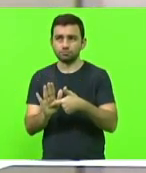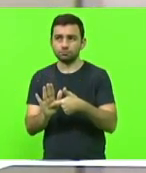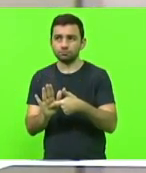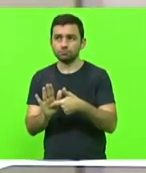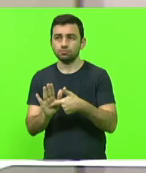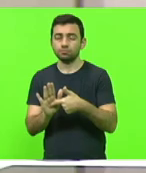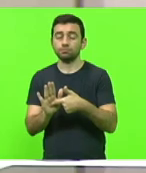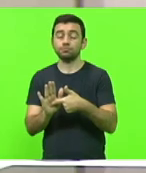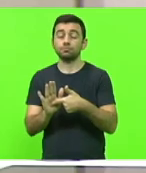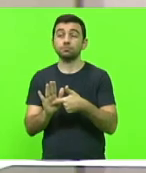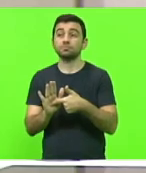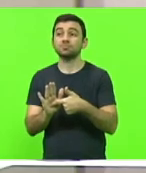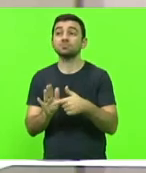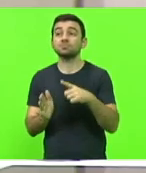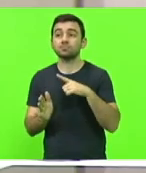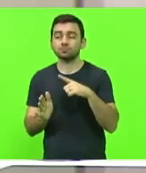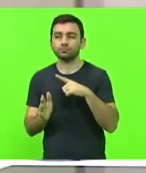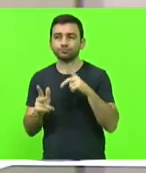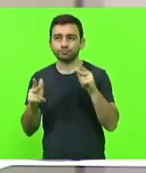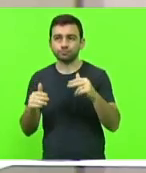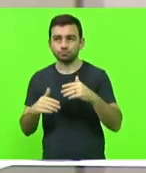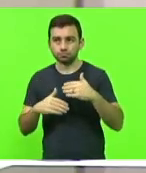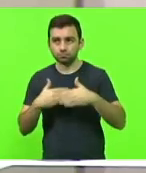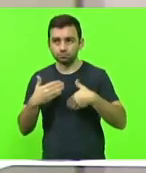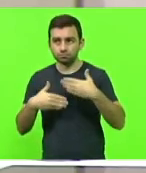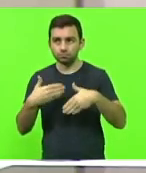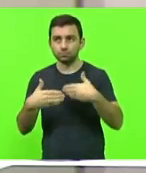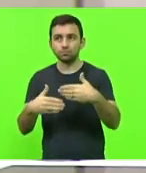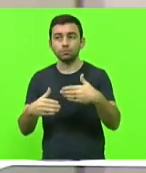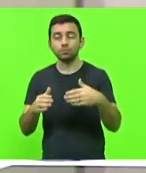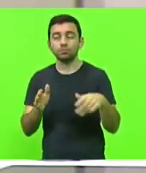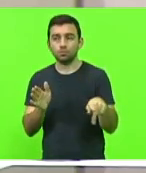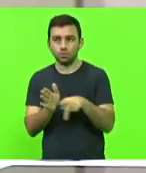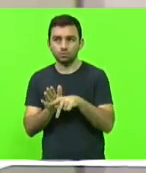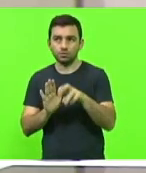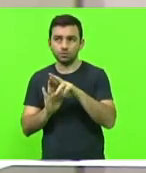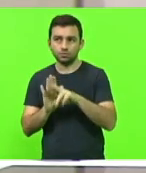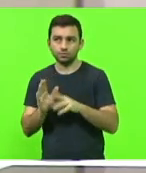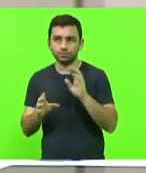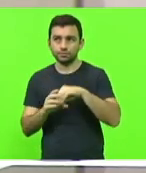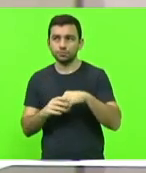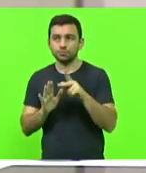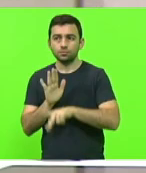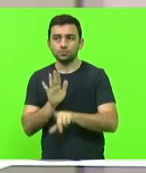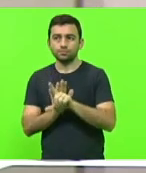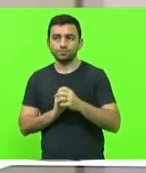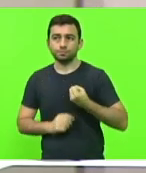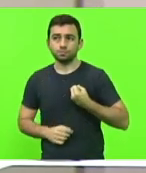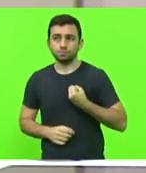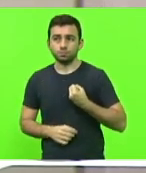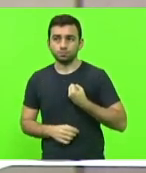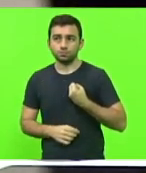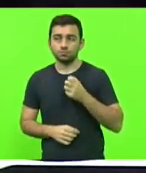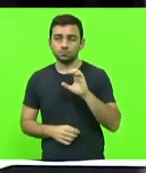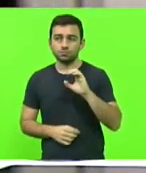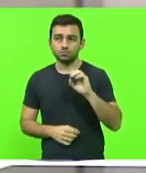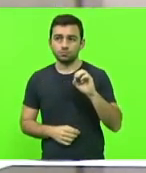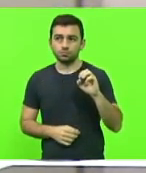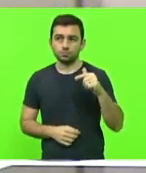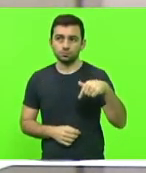mesma terá seu encaminhamento conforme o regimento interno. Projeto de Lei número